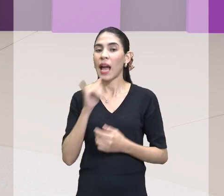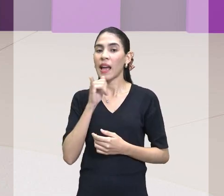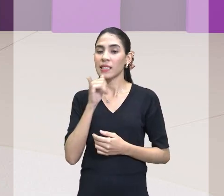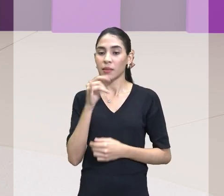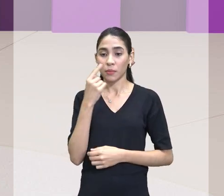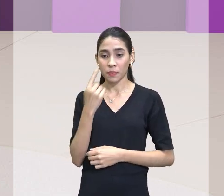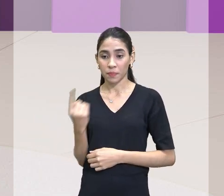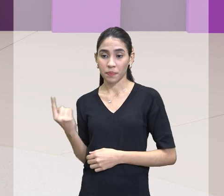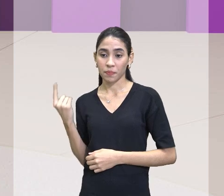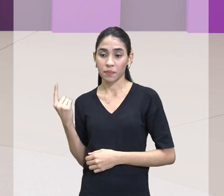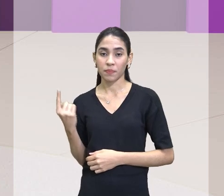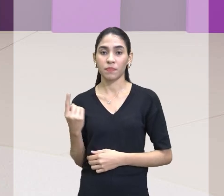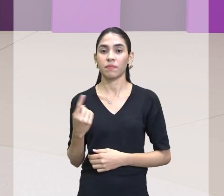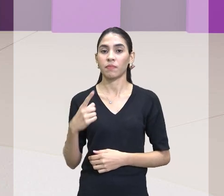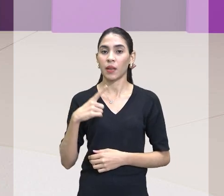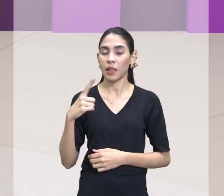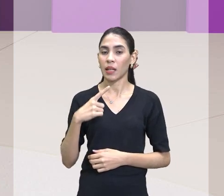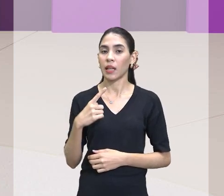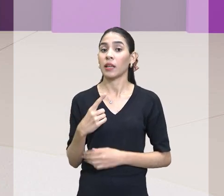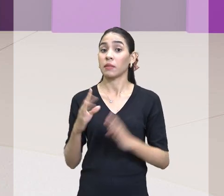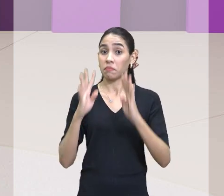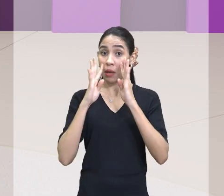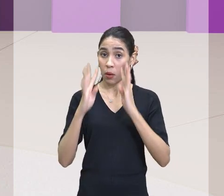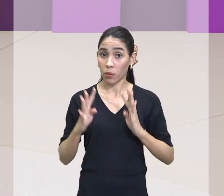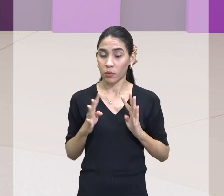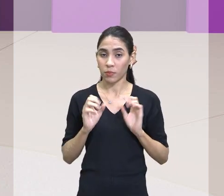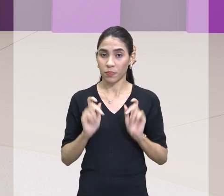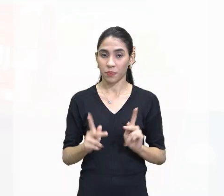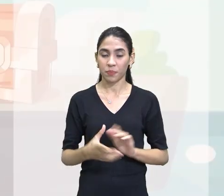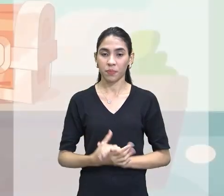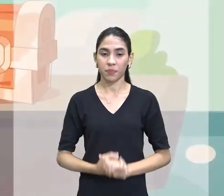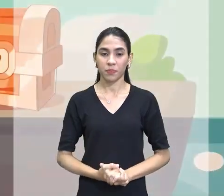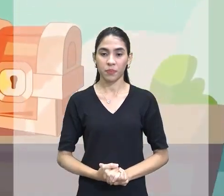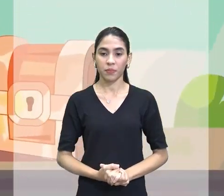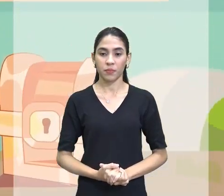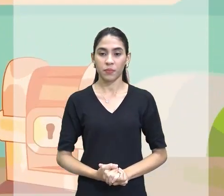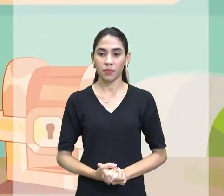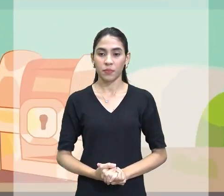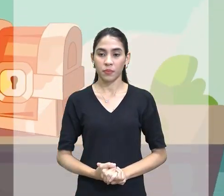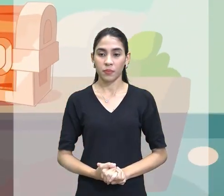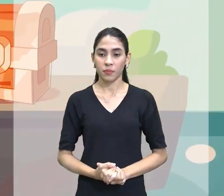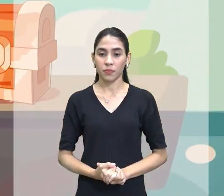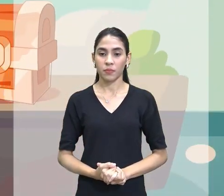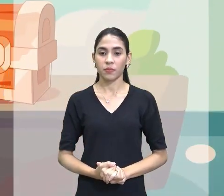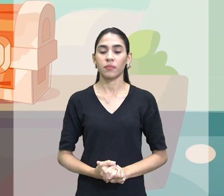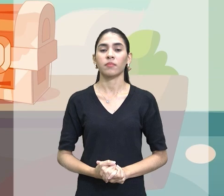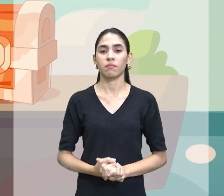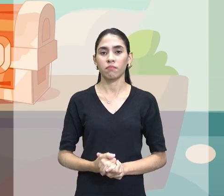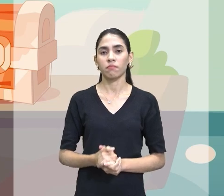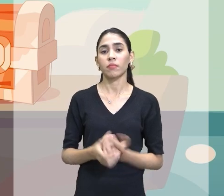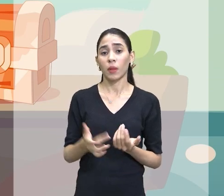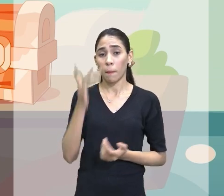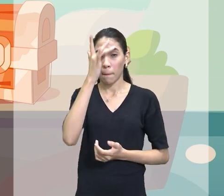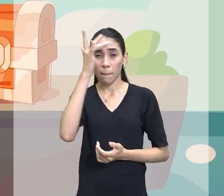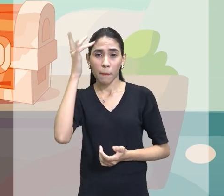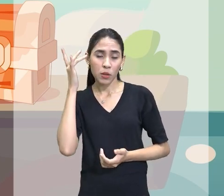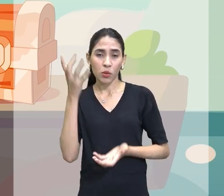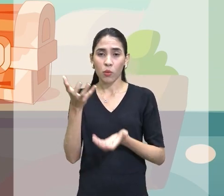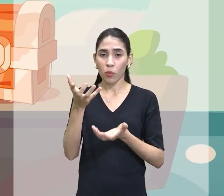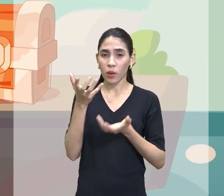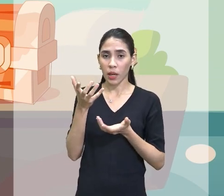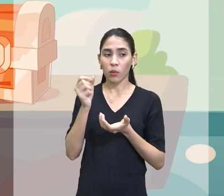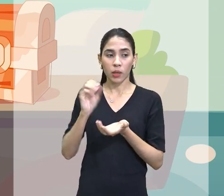Temos um VT, muita atenção nessa hora. Um pequeno investidor decide realizar